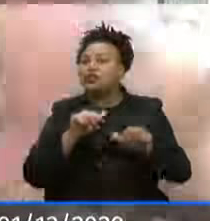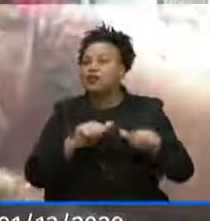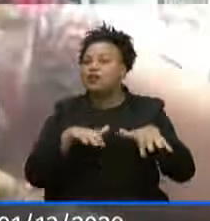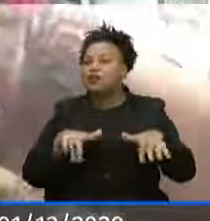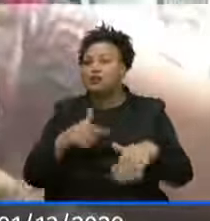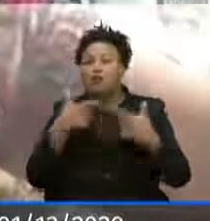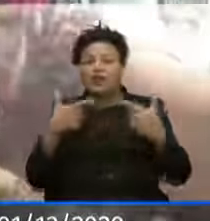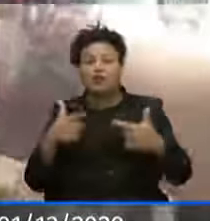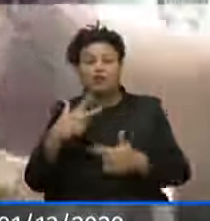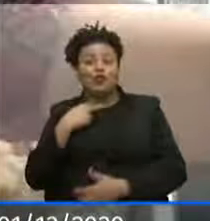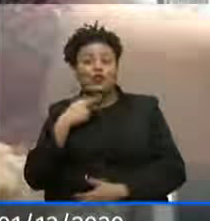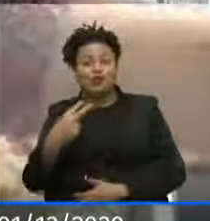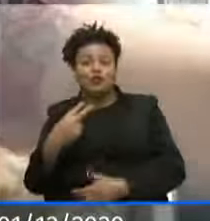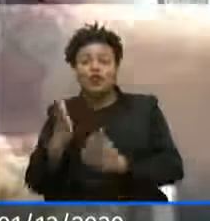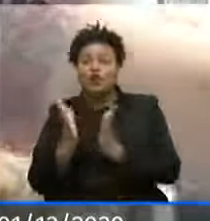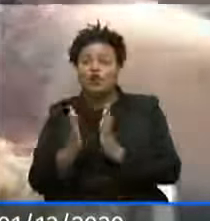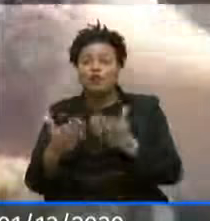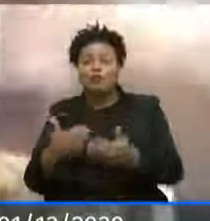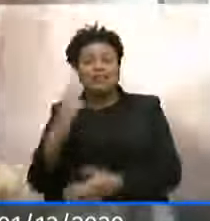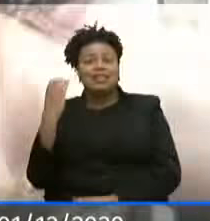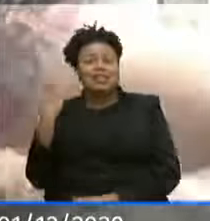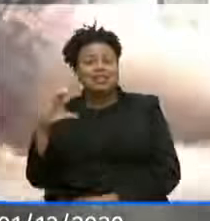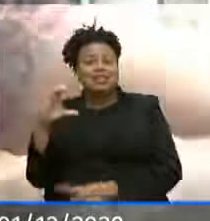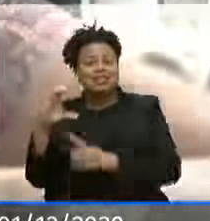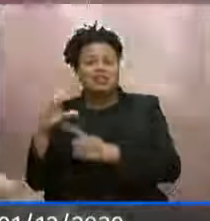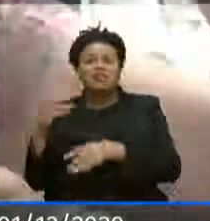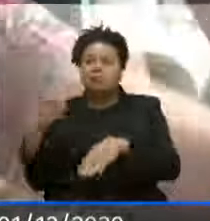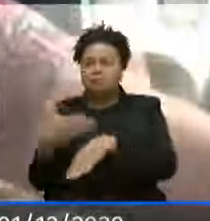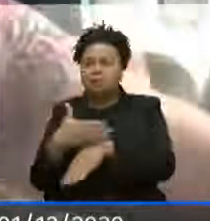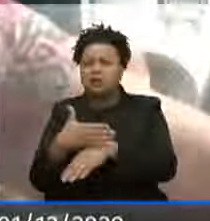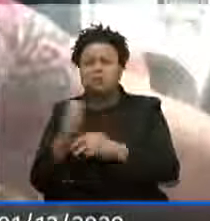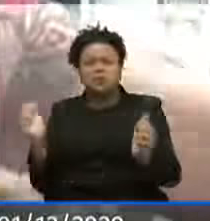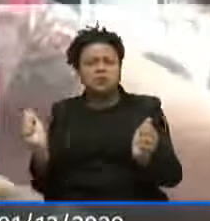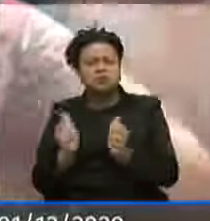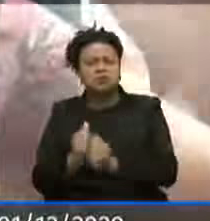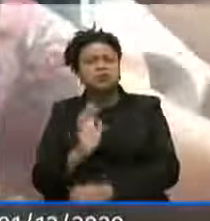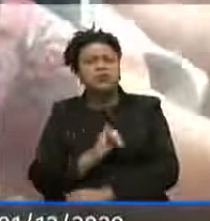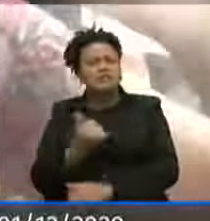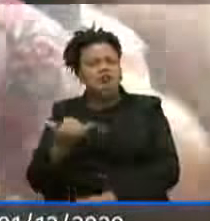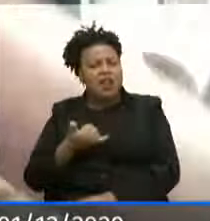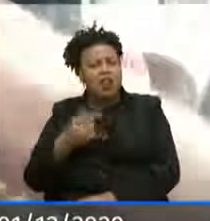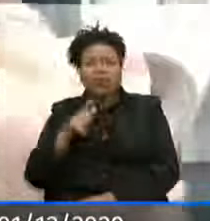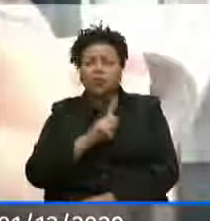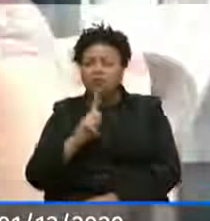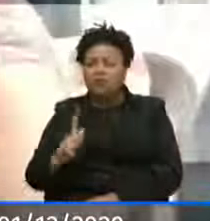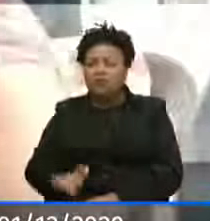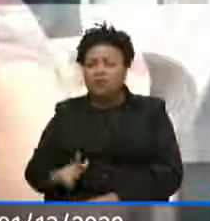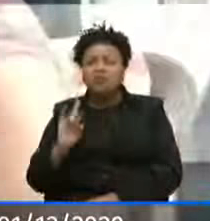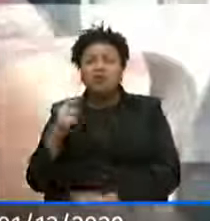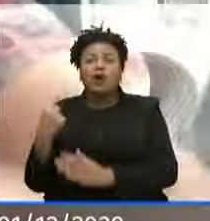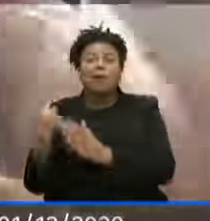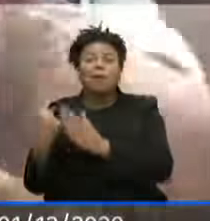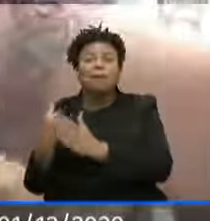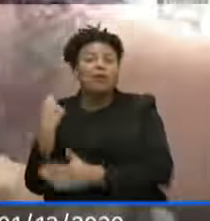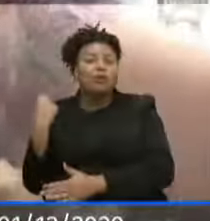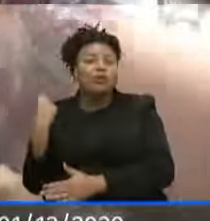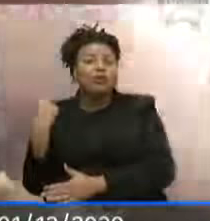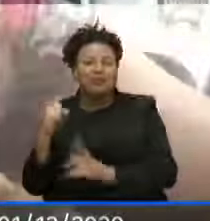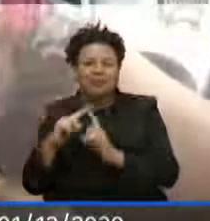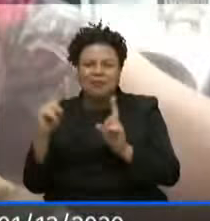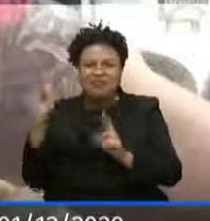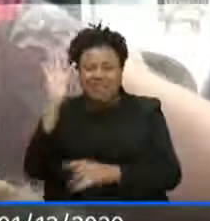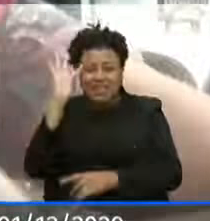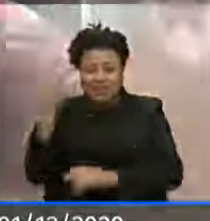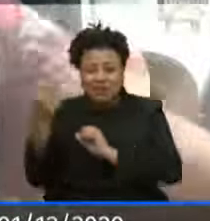é ouvida, o comitê científico teve conosco vários momentos e já disseram que o governo só consulta, mas